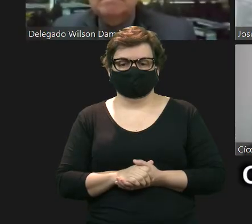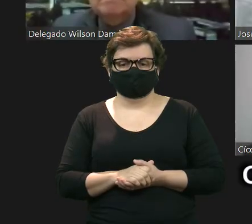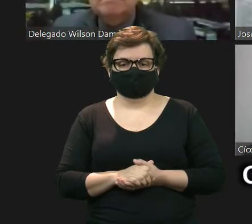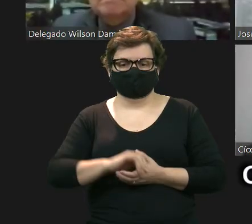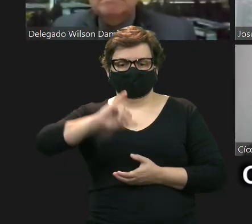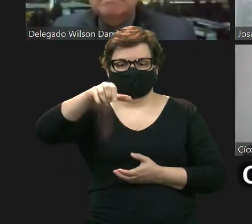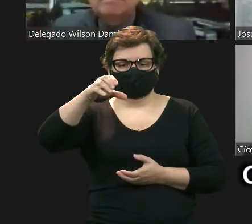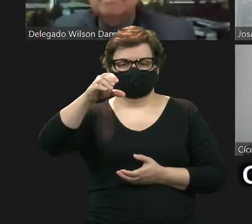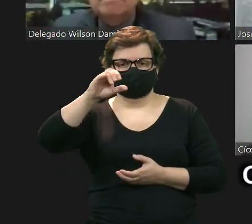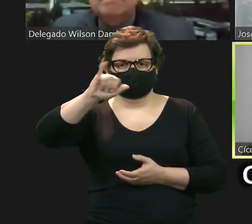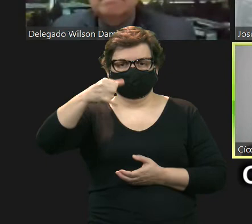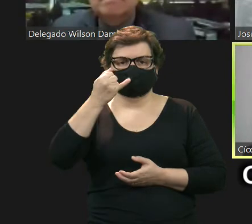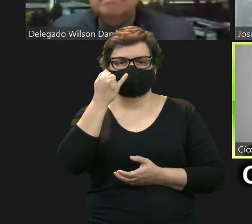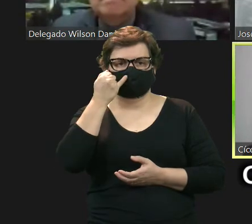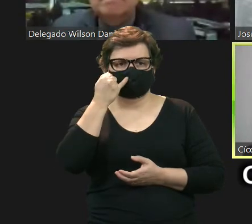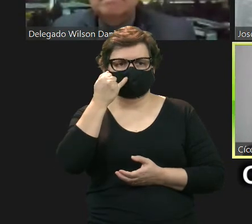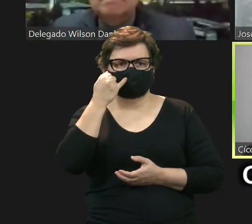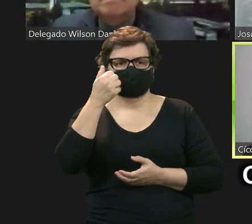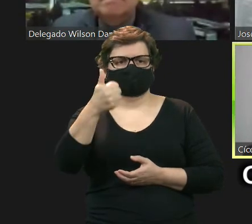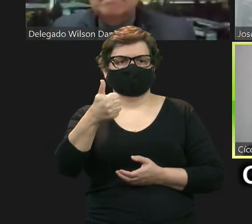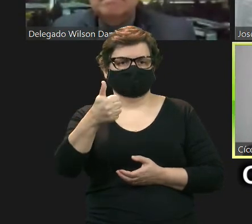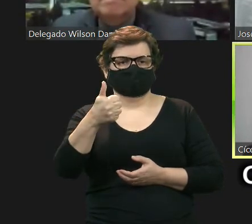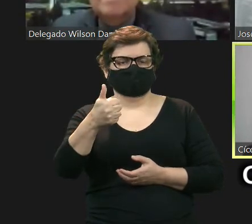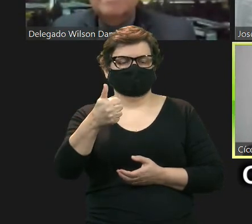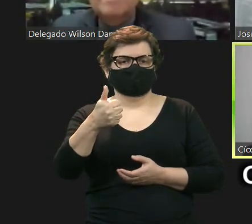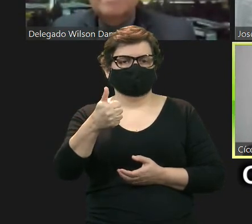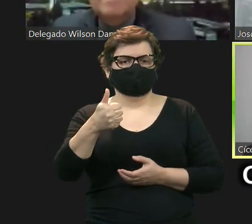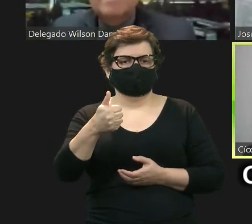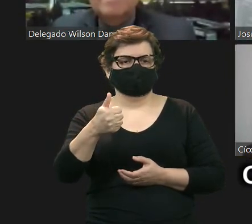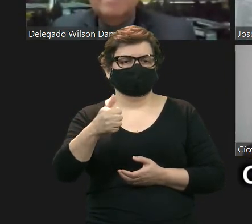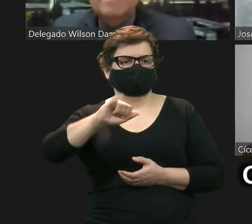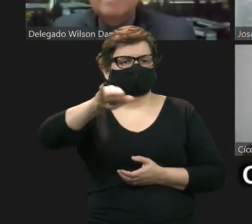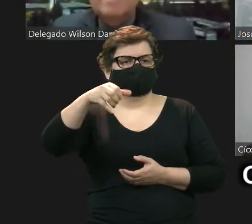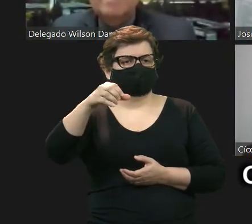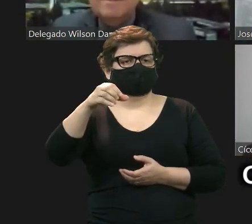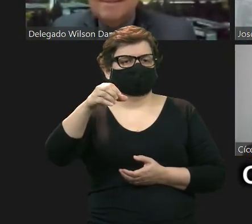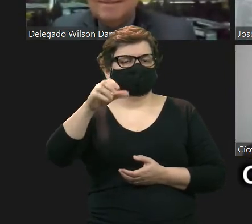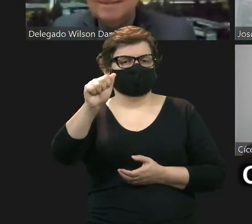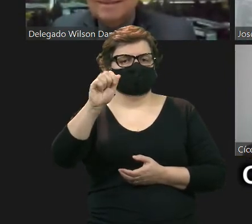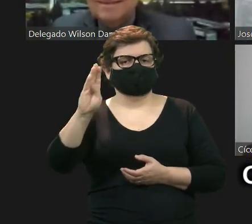Vereador João do Bar. Sim. Vereador Zé Carlos Albuquerque.